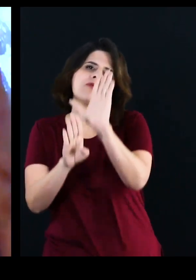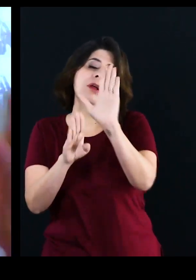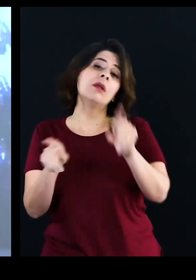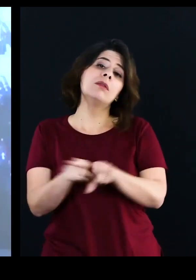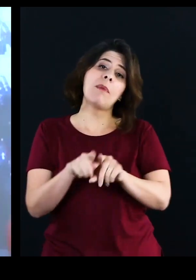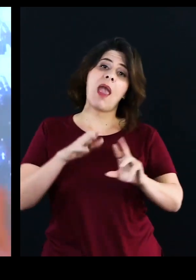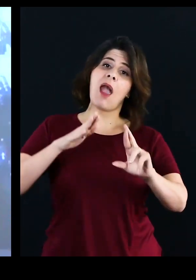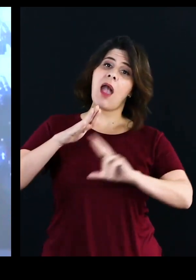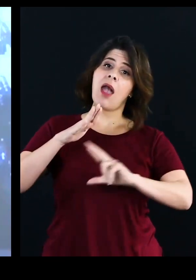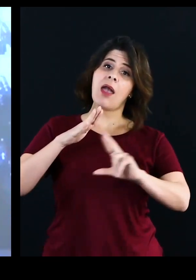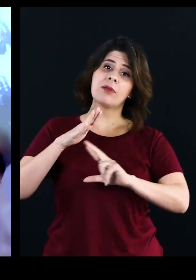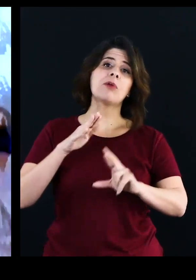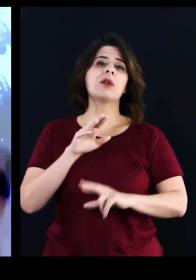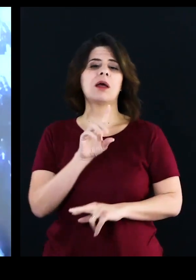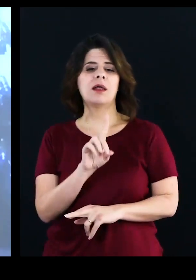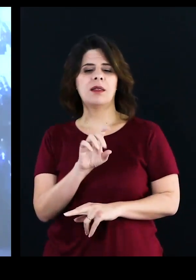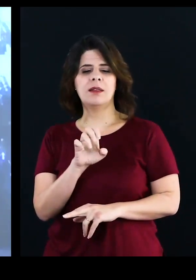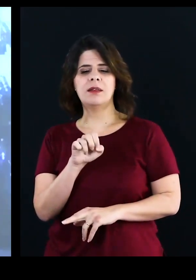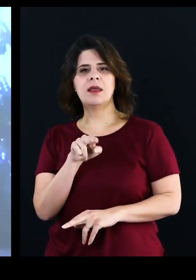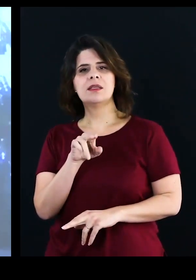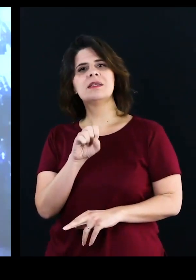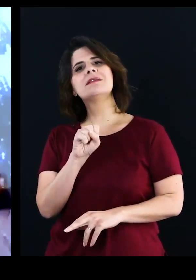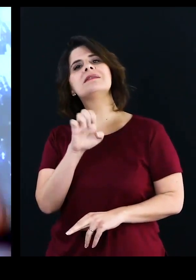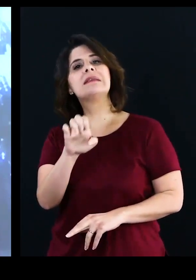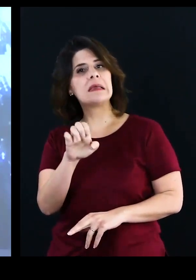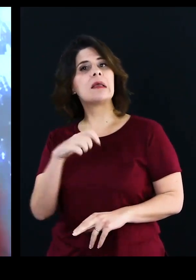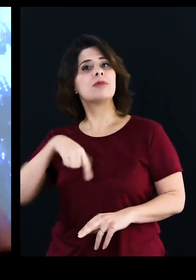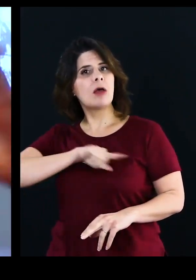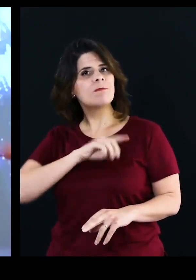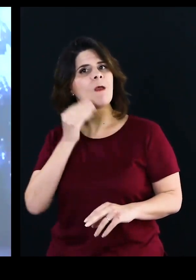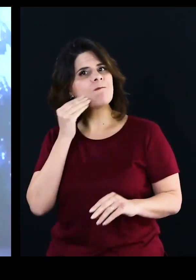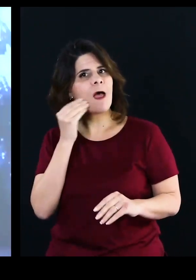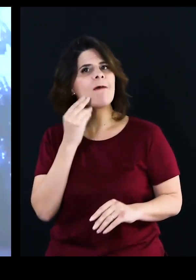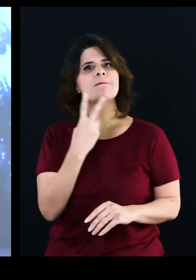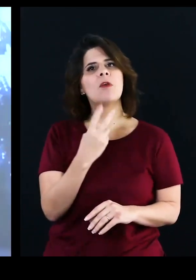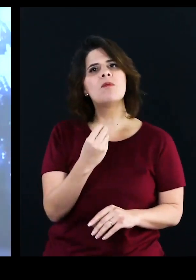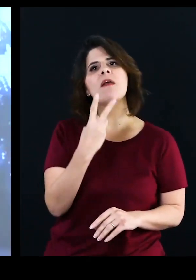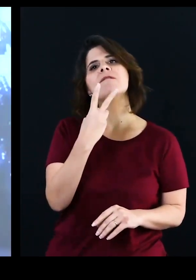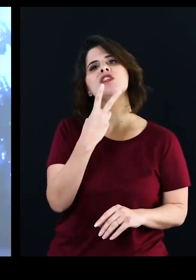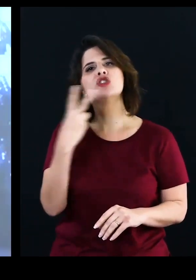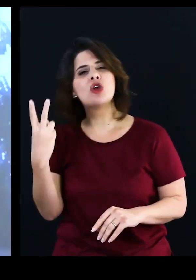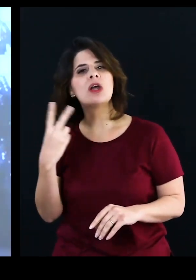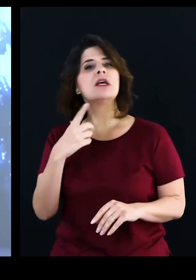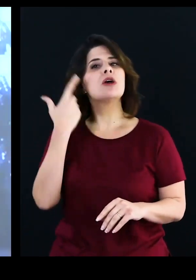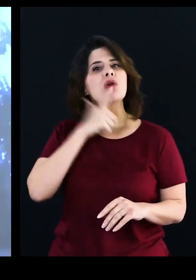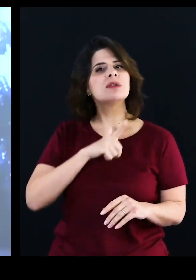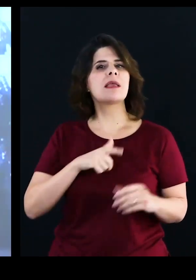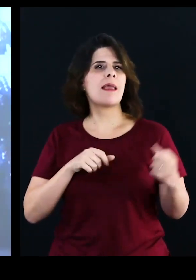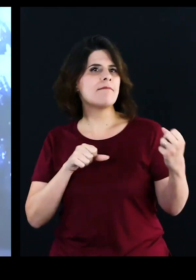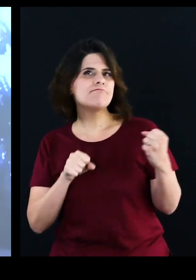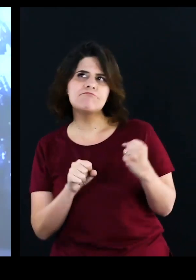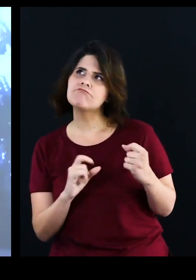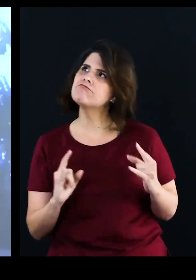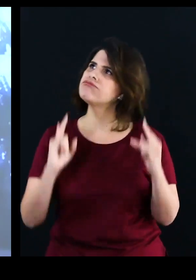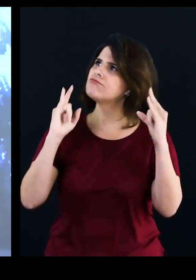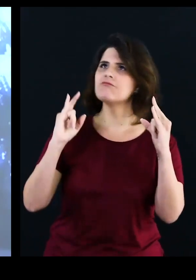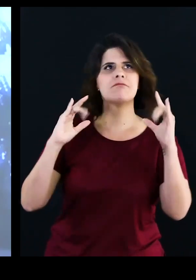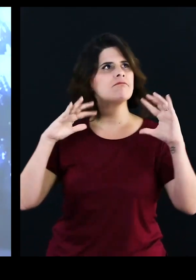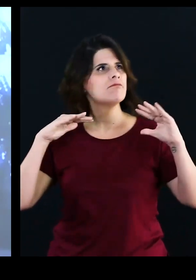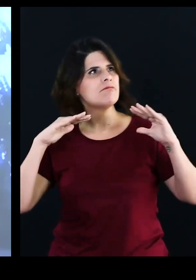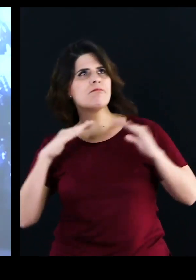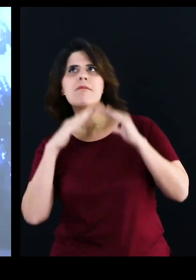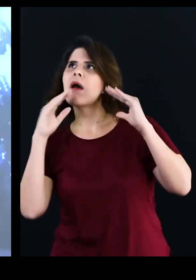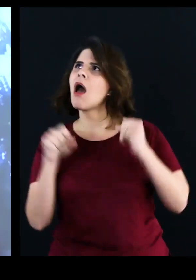e a gente poder chegar em 2022 com o prédio, as fachadas e os jardins restaurados e recuperados, entregar nessa